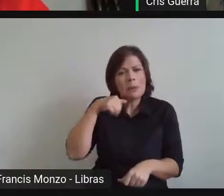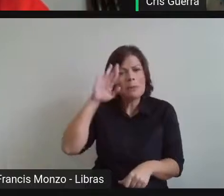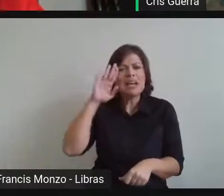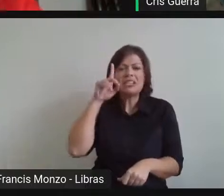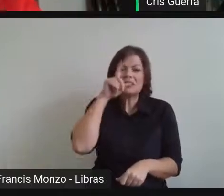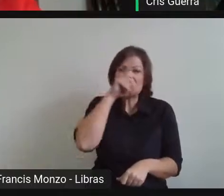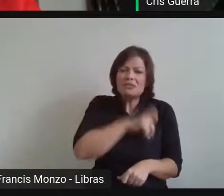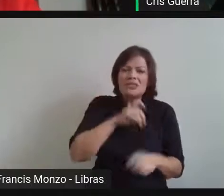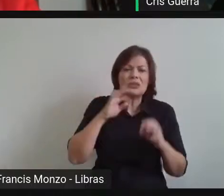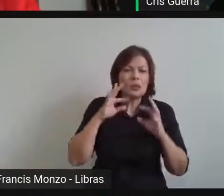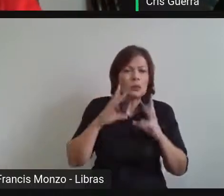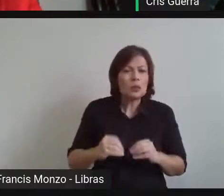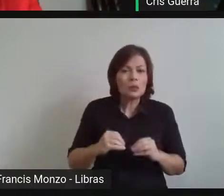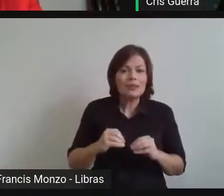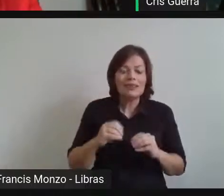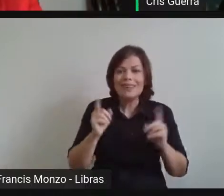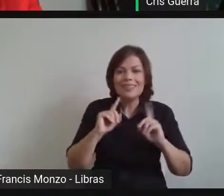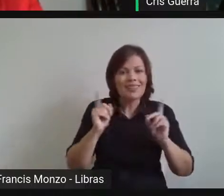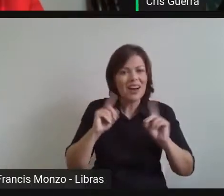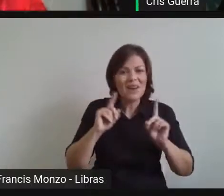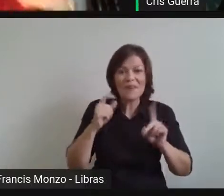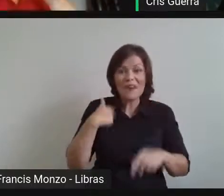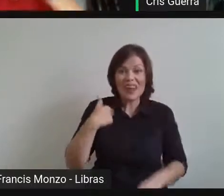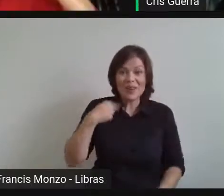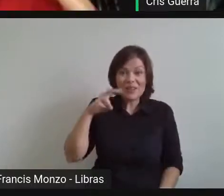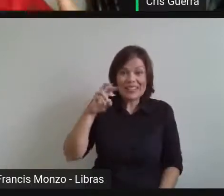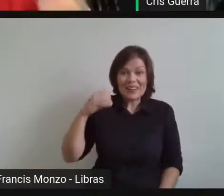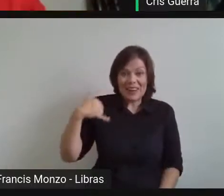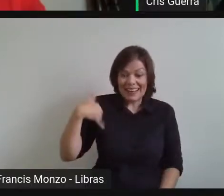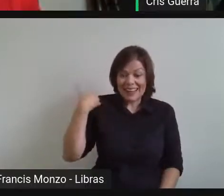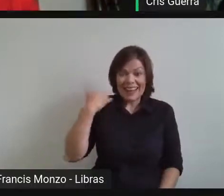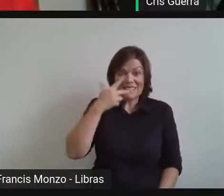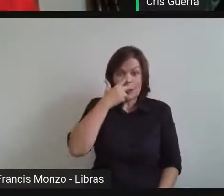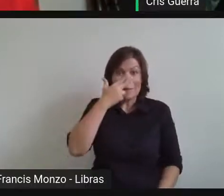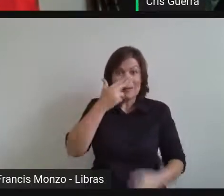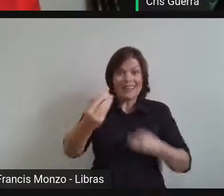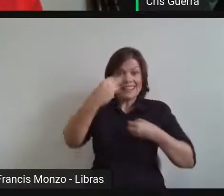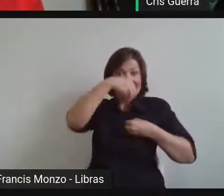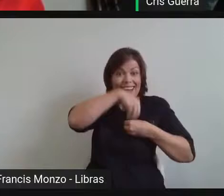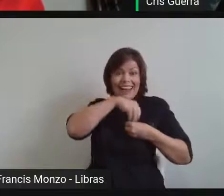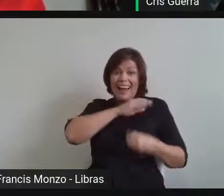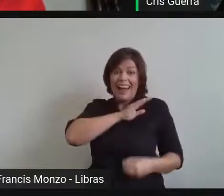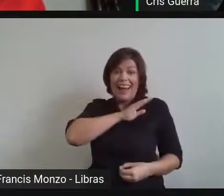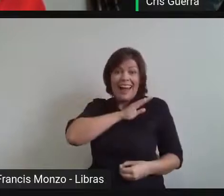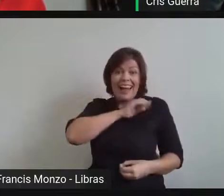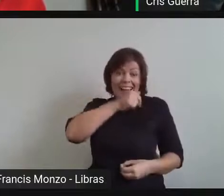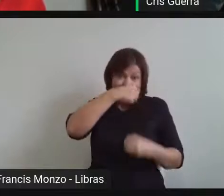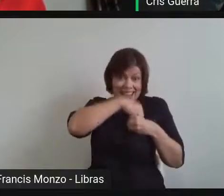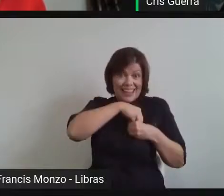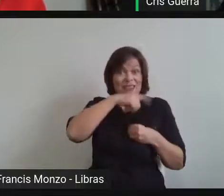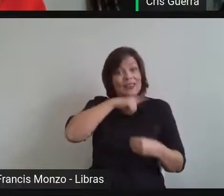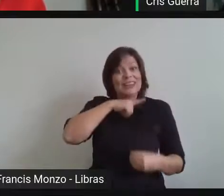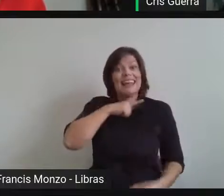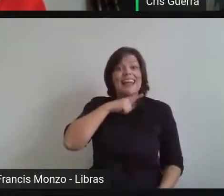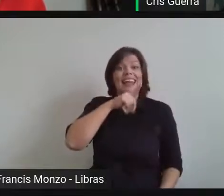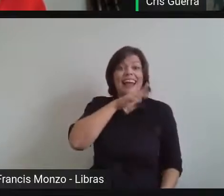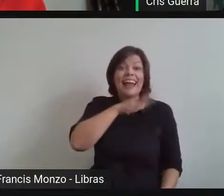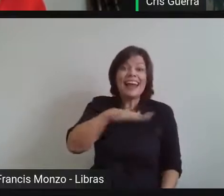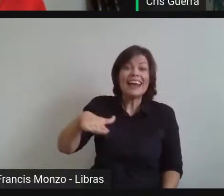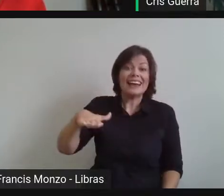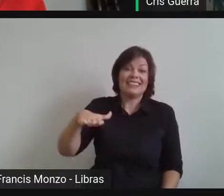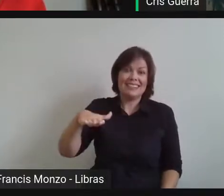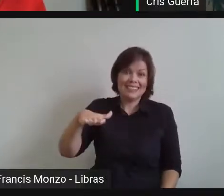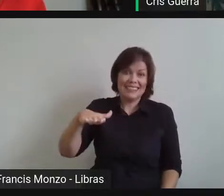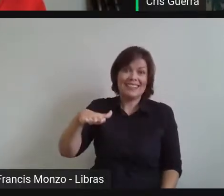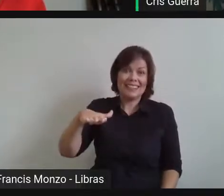que com 50 anos tem uma criança dentro de mim. Porque todo mundo continua tendo a criança dentro de si. E você precisa dar vazão